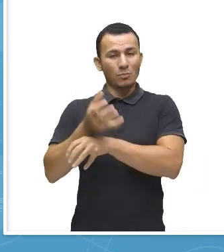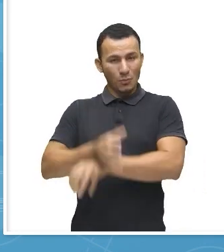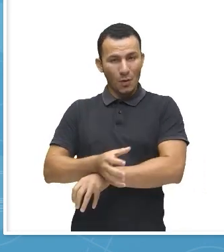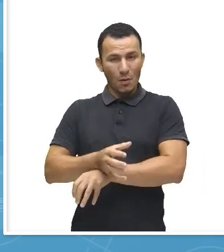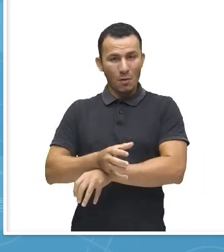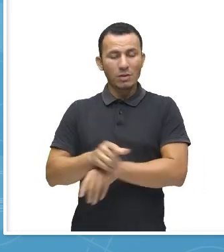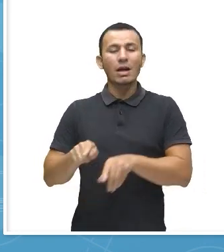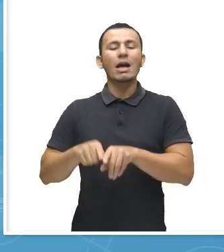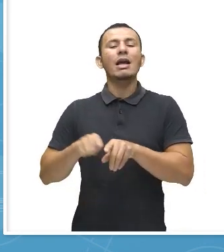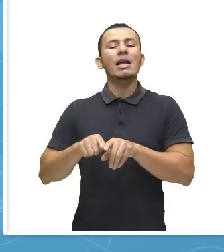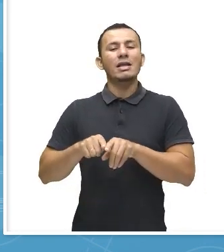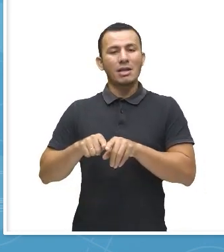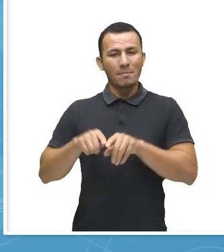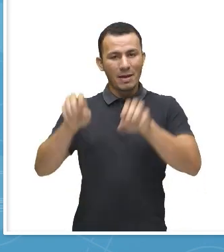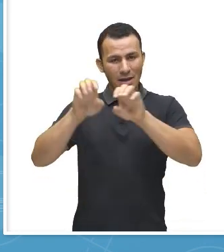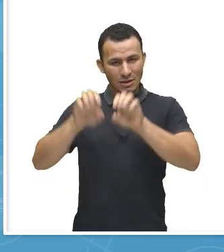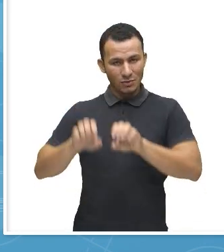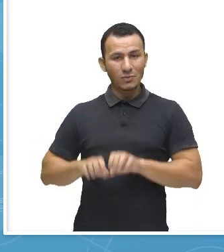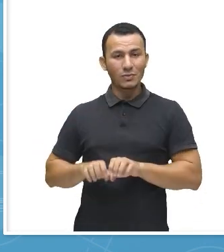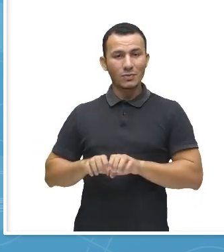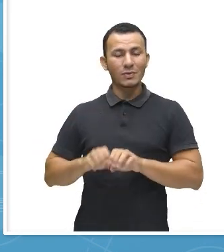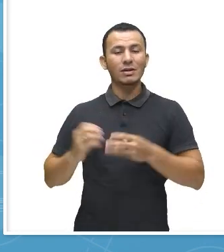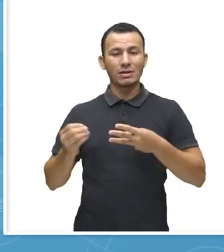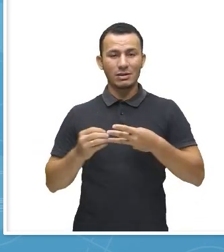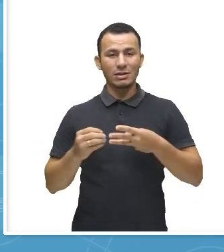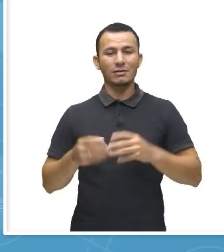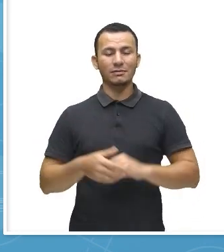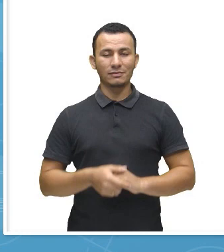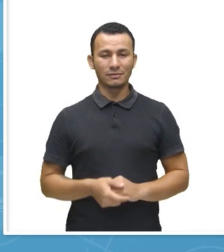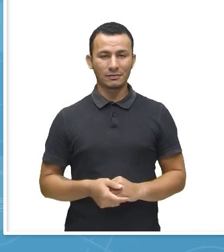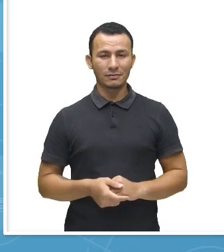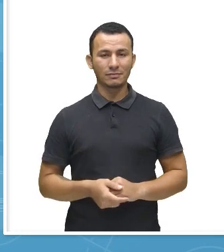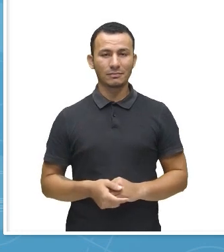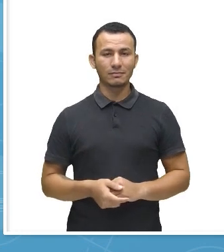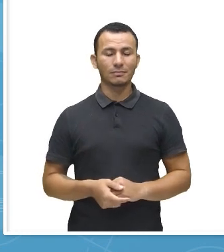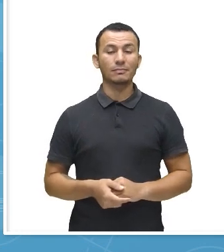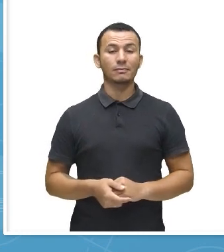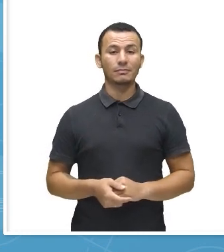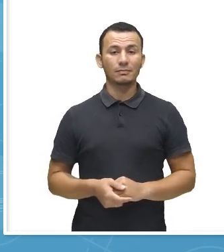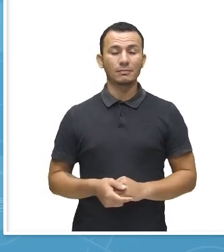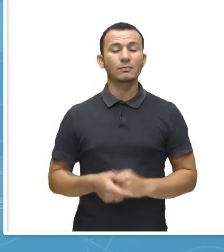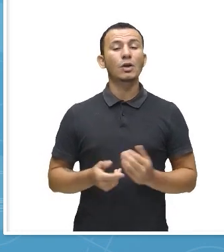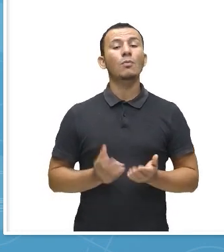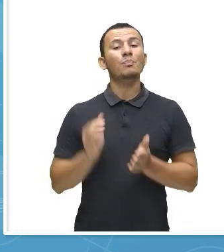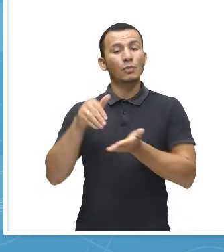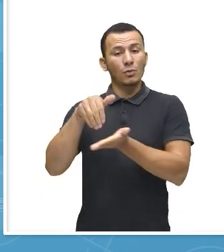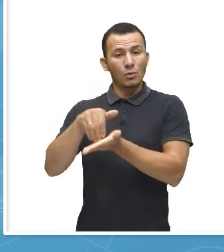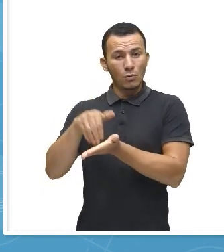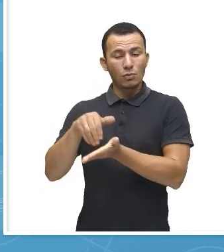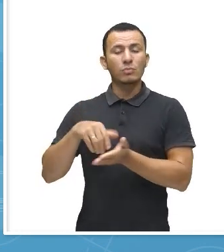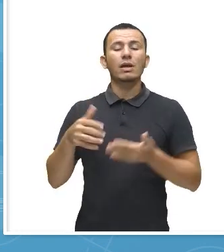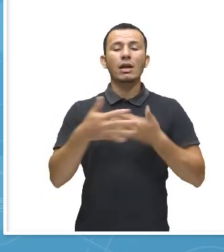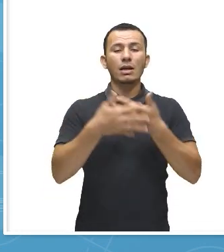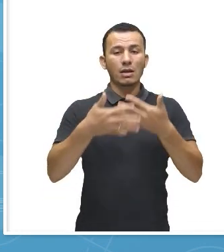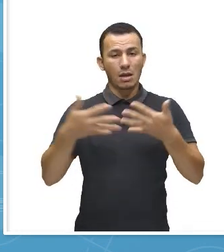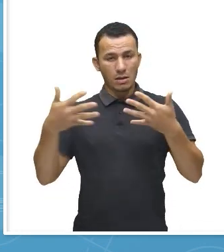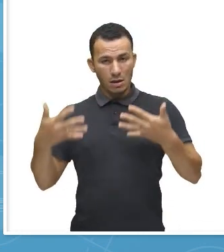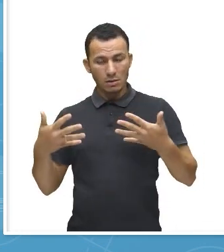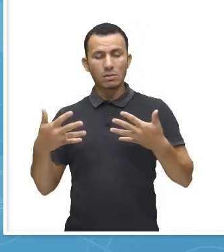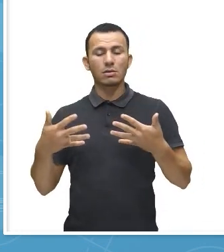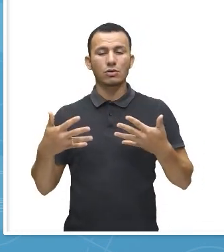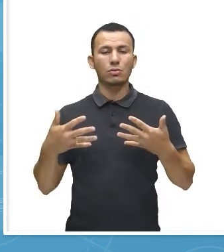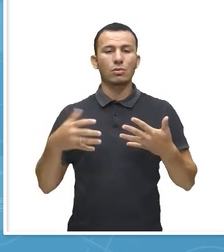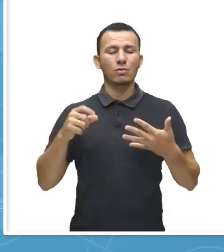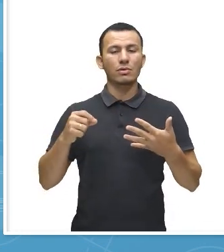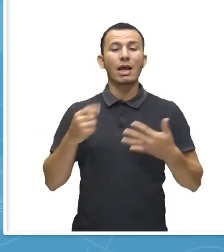essa matriz também extracelular. E aí temos, por fim, o outro tecido que a gente vai observar aí, que é o